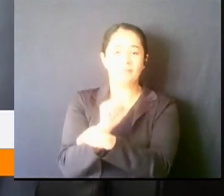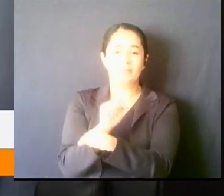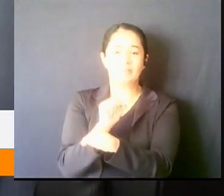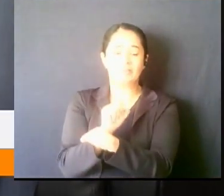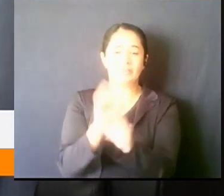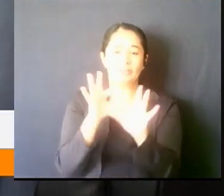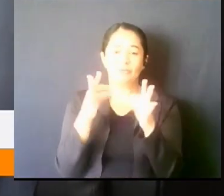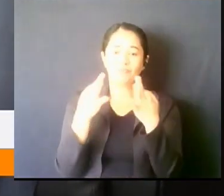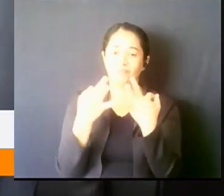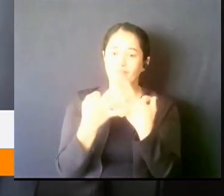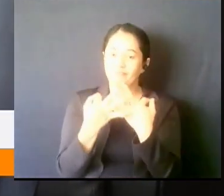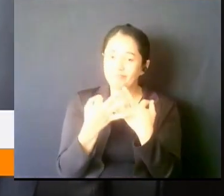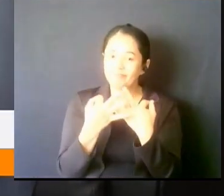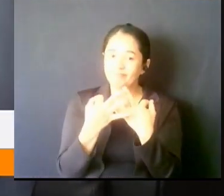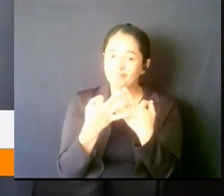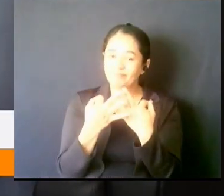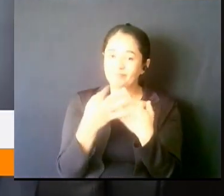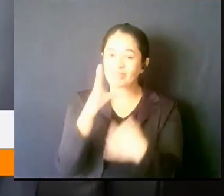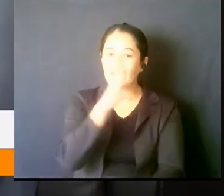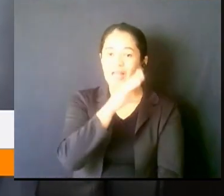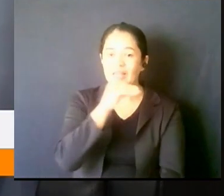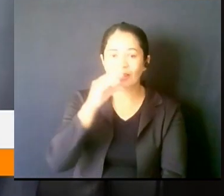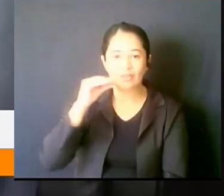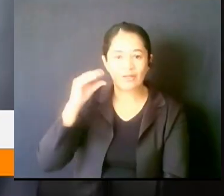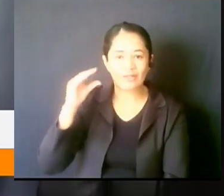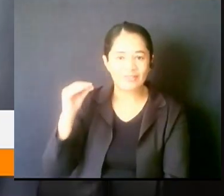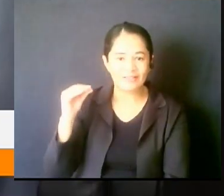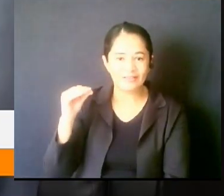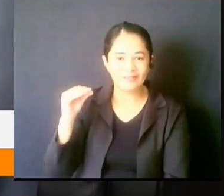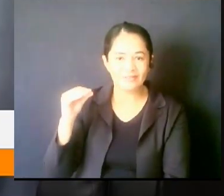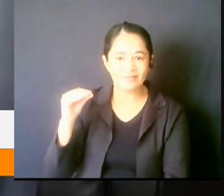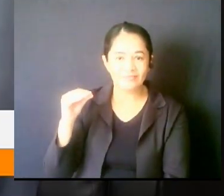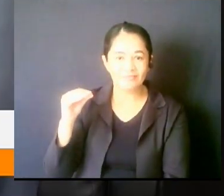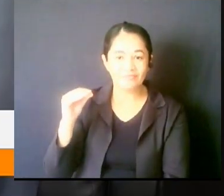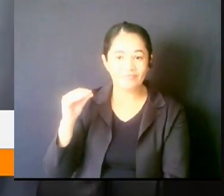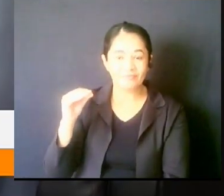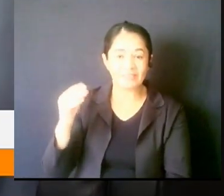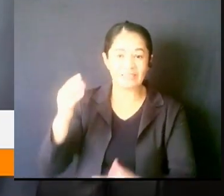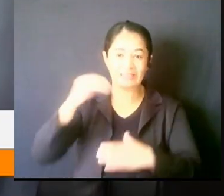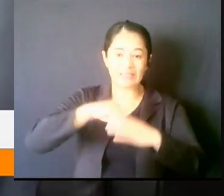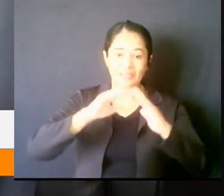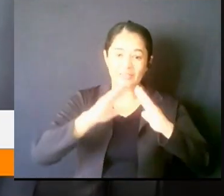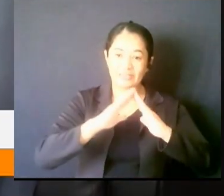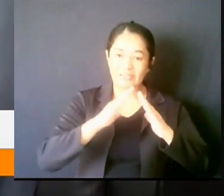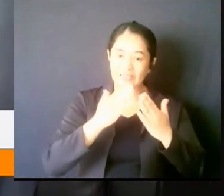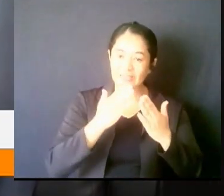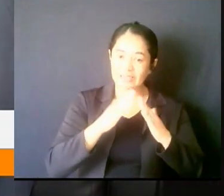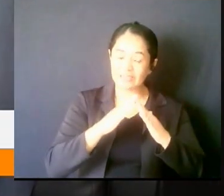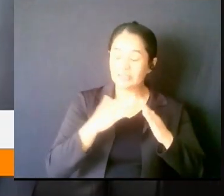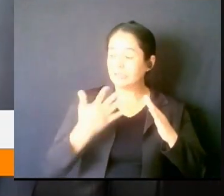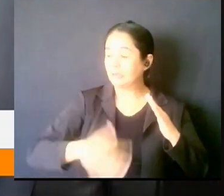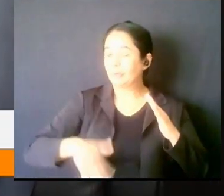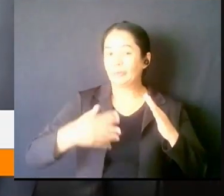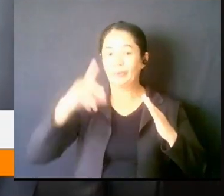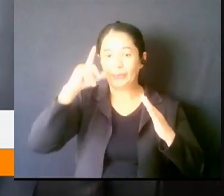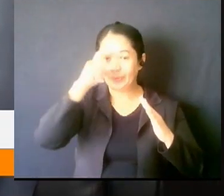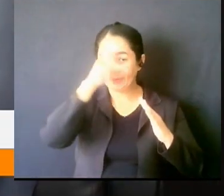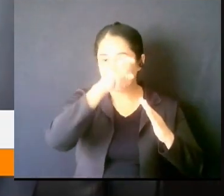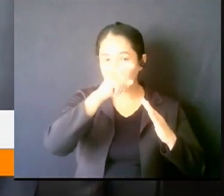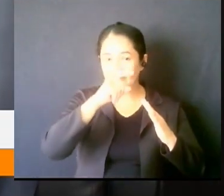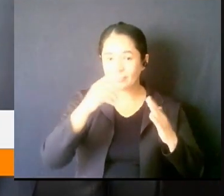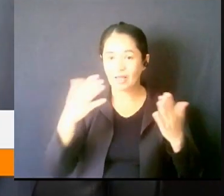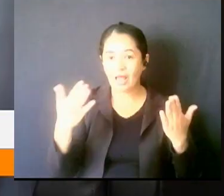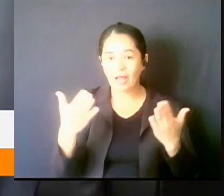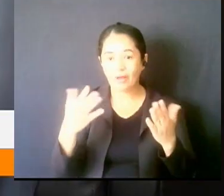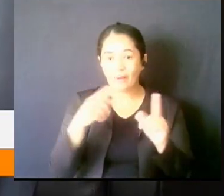Ter adolescentes em casa já é um momento de tensão, Sim. de mudança, e a gestação por si só,